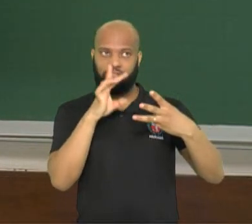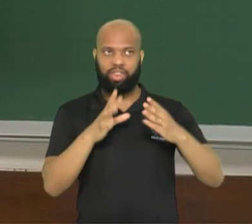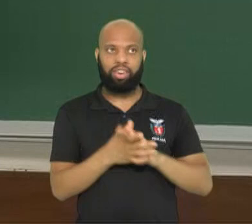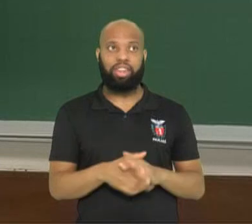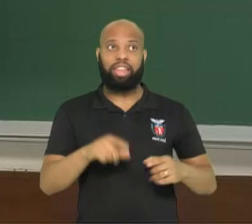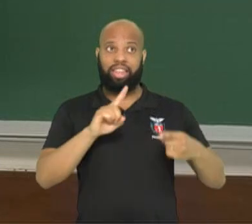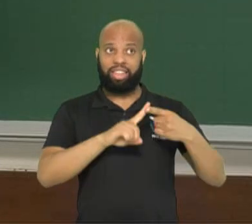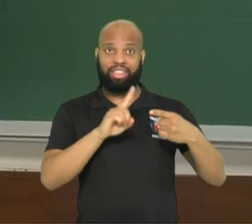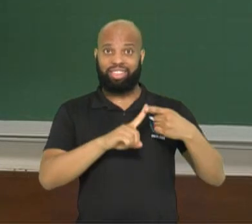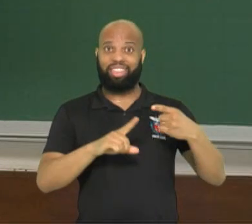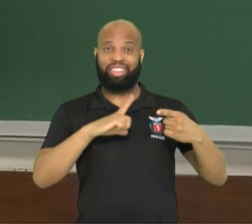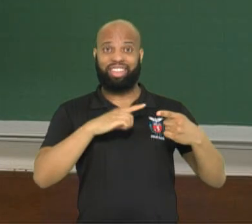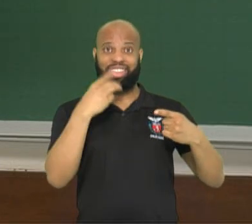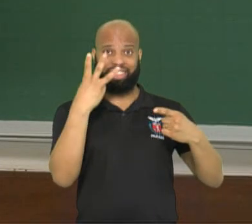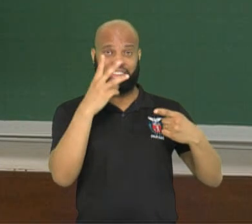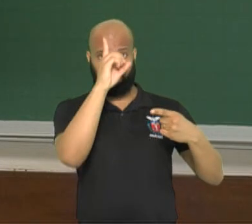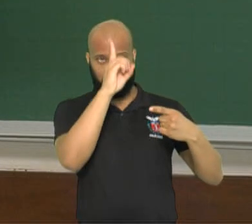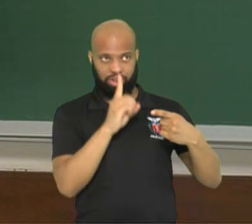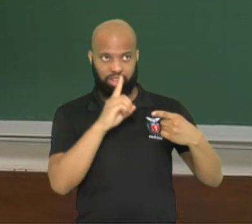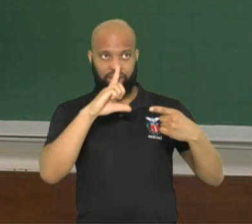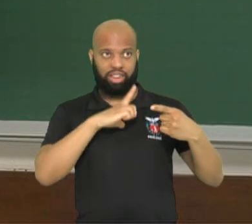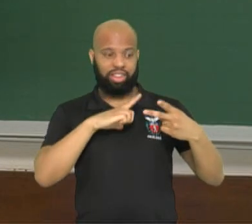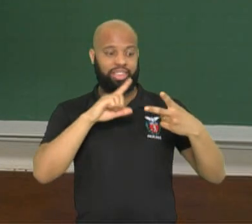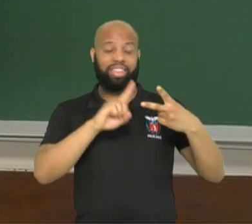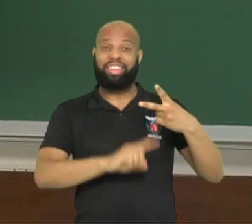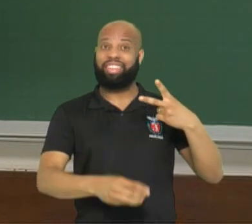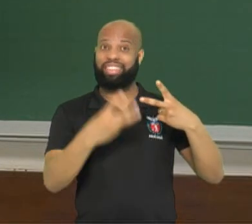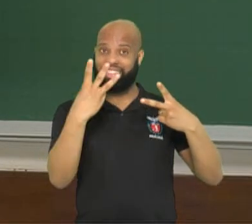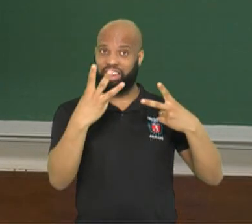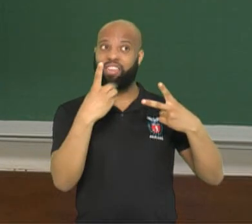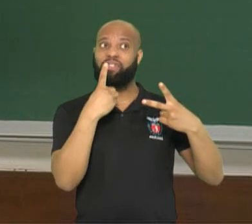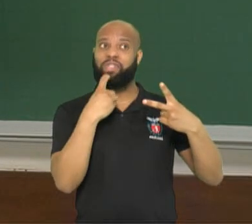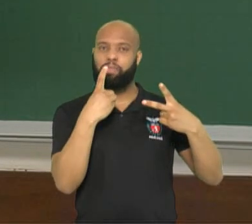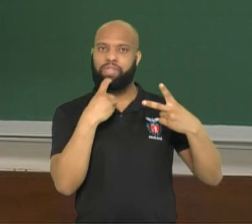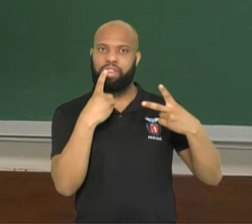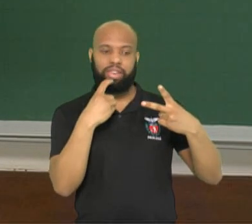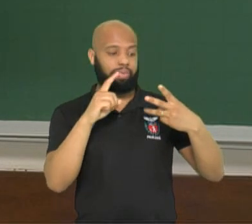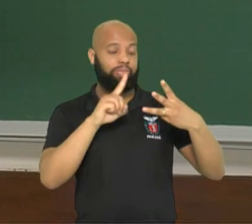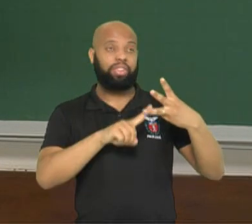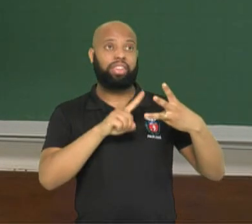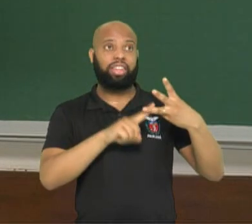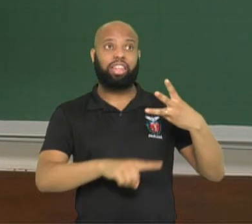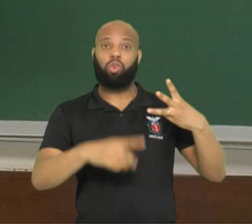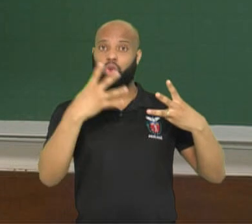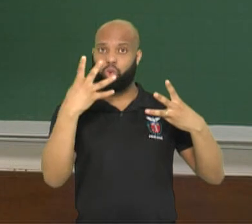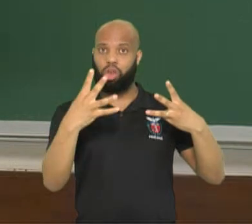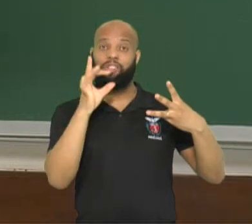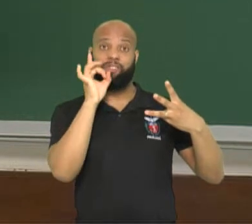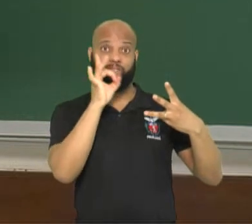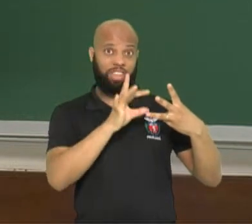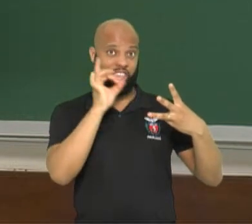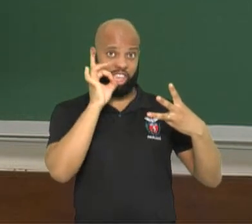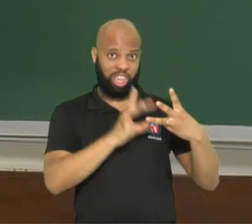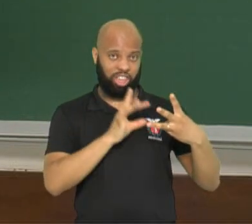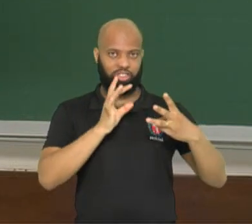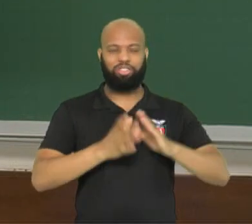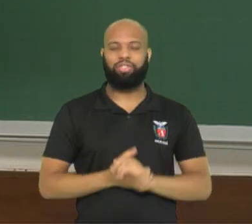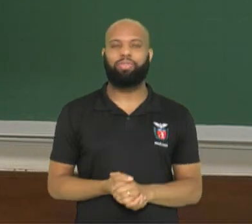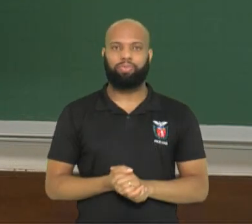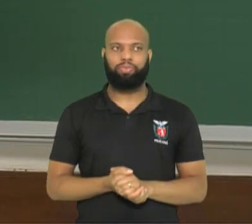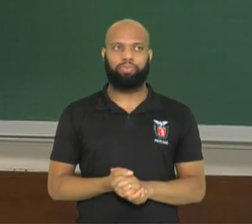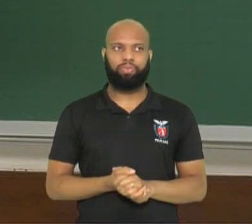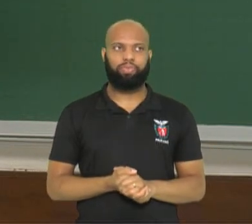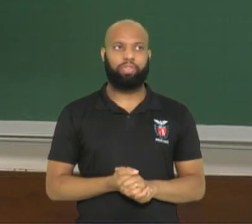eu tenho 3 partes amarelas, 3 partes da cor vermelha e 4 partes da cor